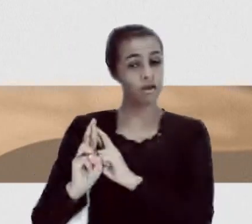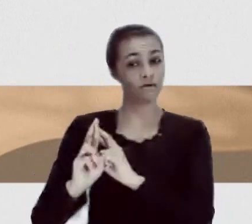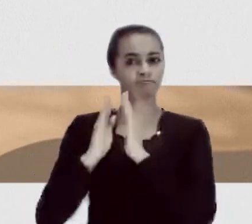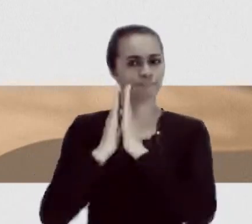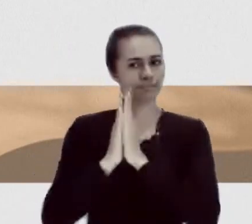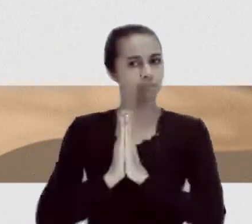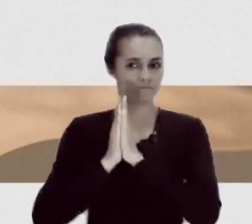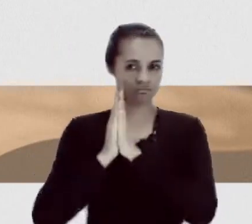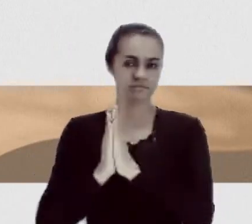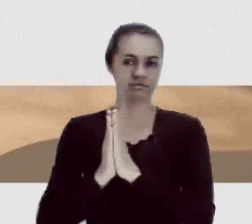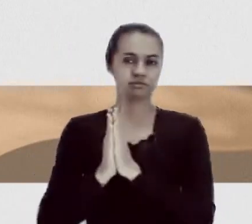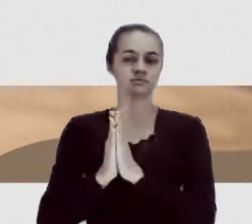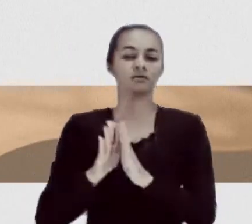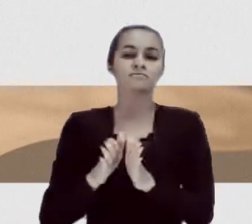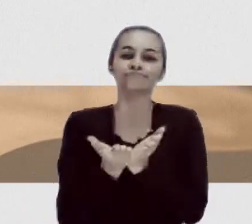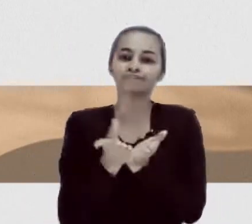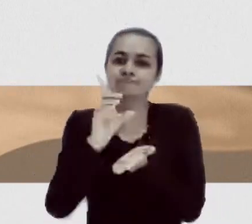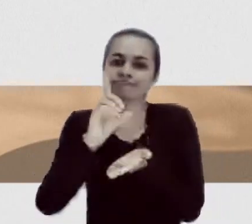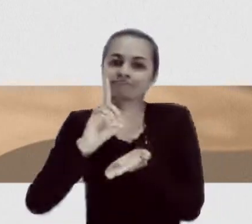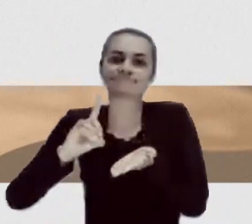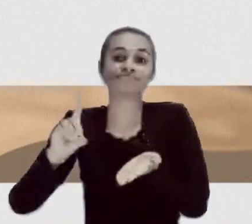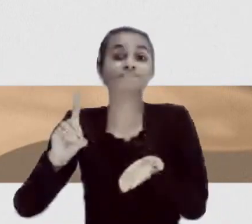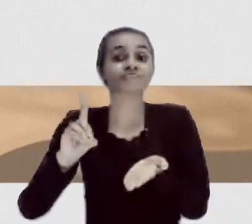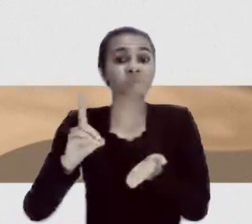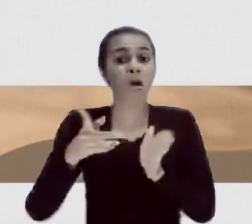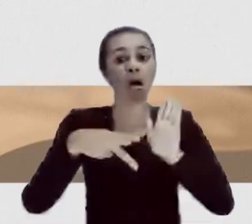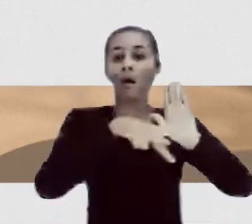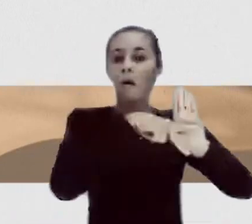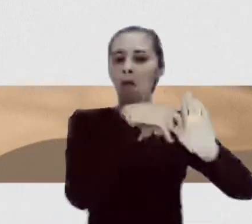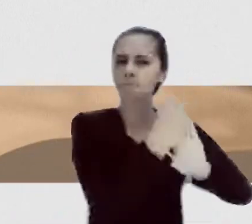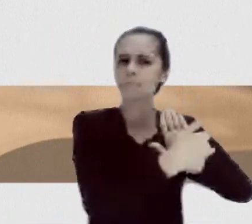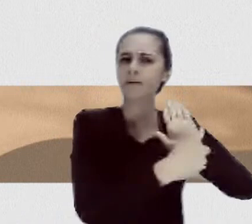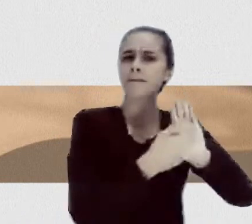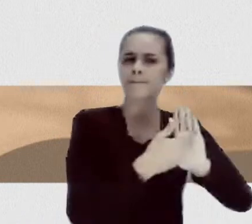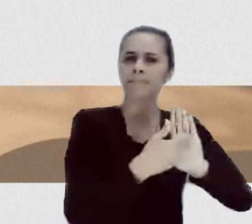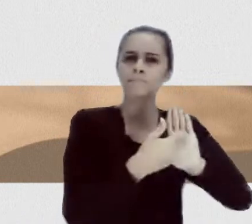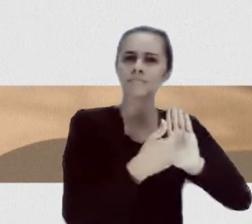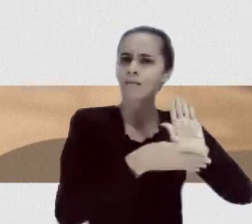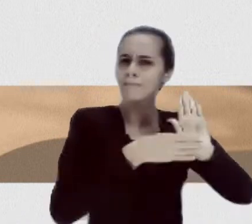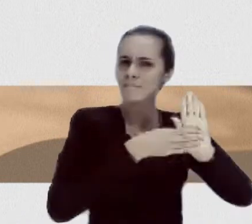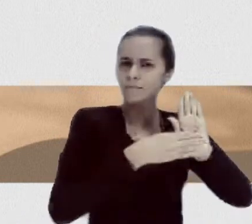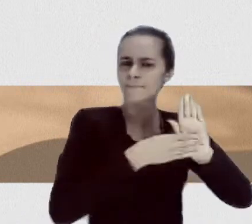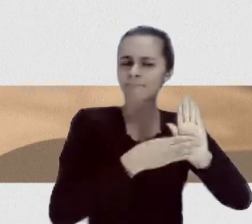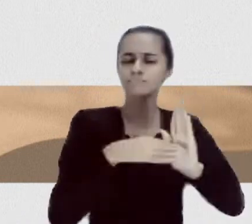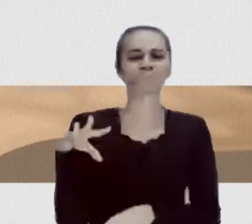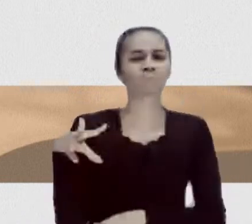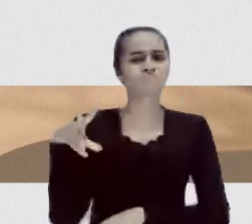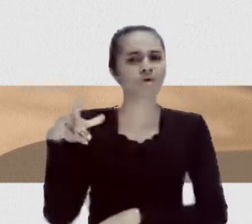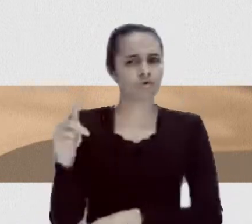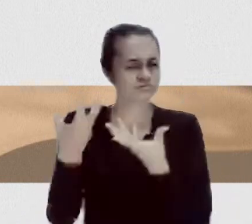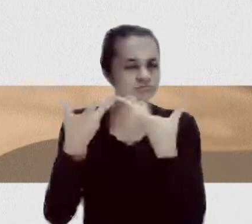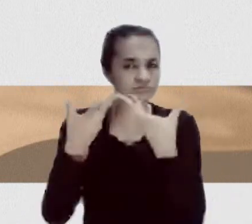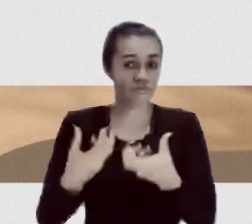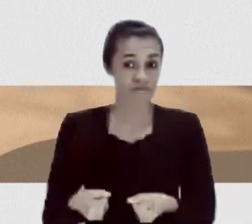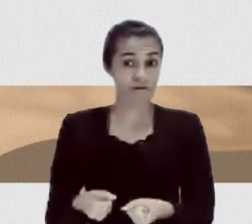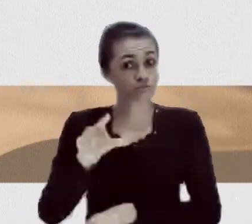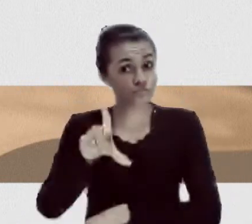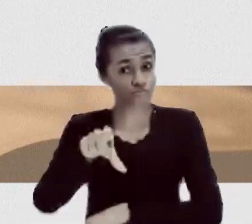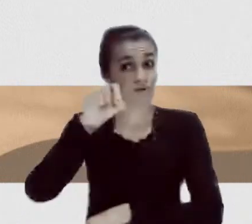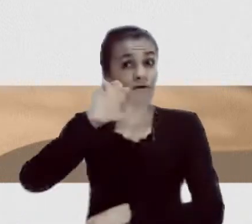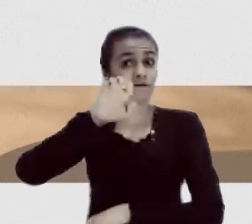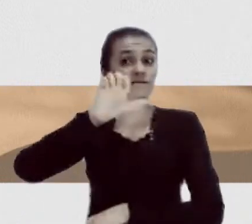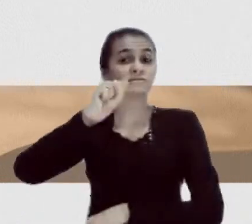Tal proposta agradou a todos. Então escolheram Estevão, homem cheio de fé e do Espírito Santo, além de